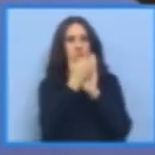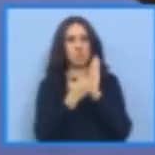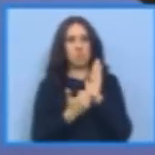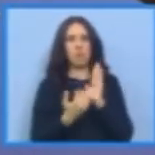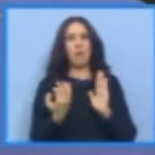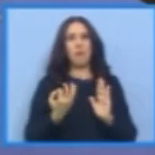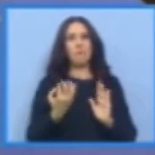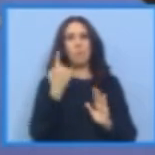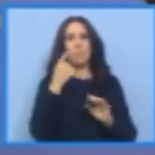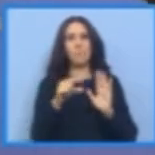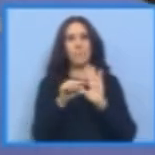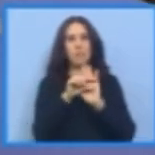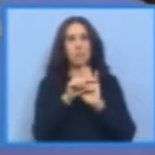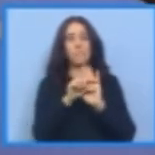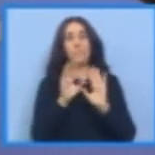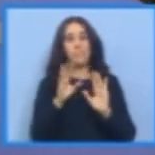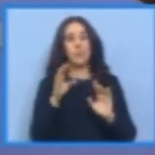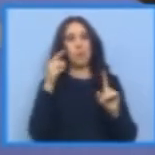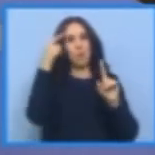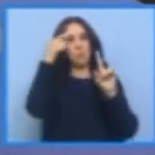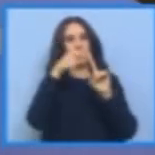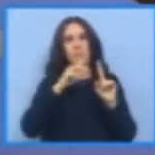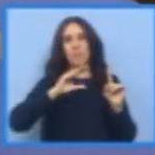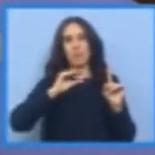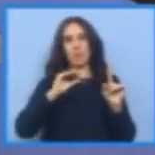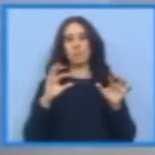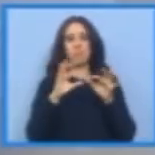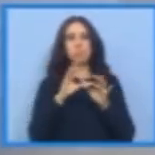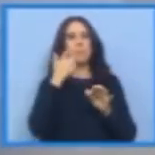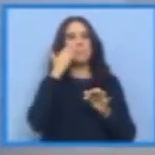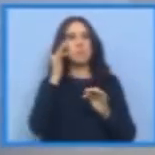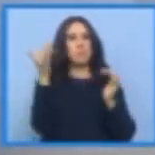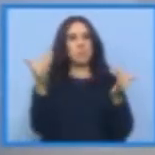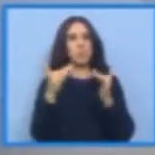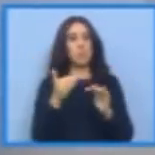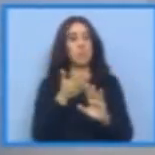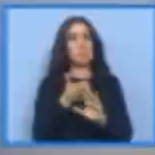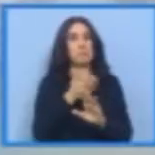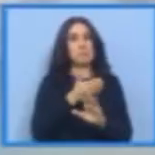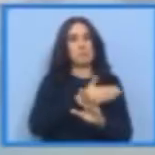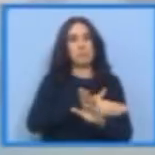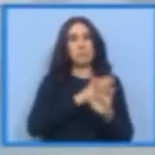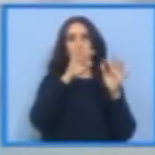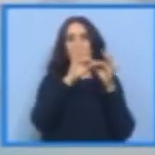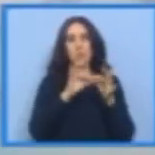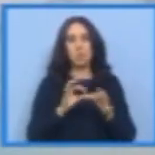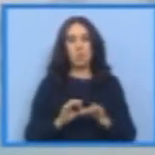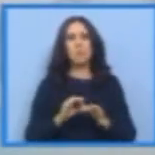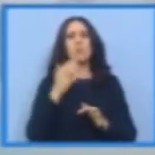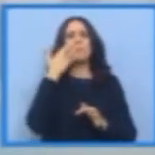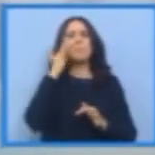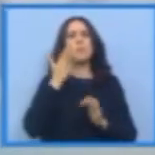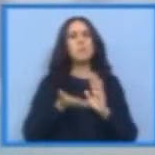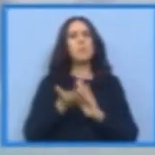o objetivo 10 está diretamente ligado às migrações, mas se formos ver os anteriores, está tudo ligado às causas das